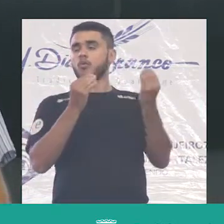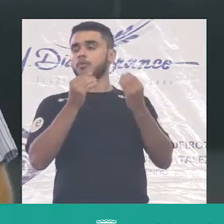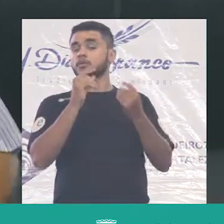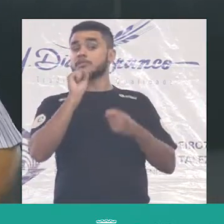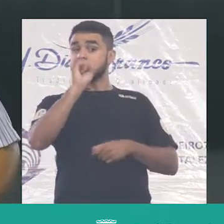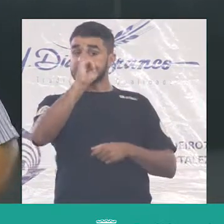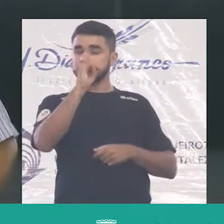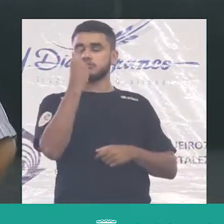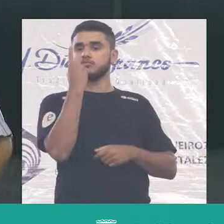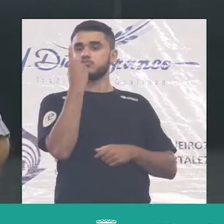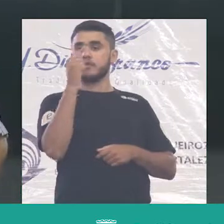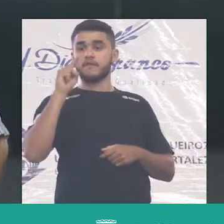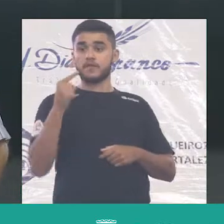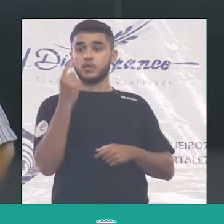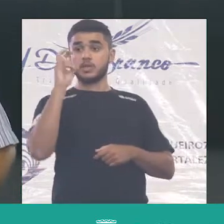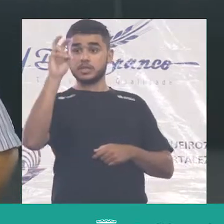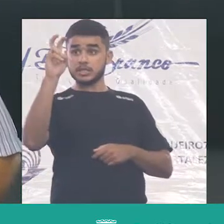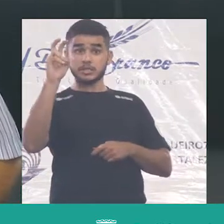menos assim. Ó.